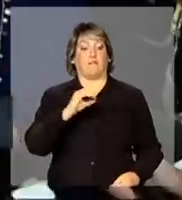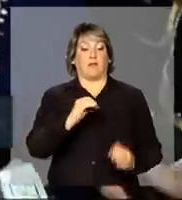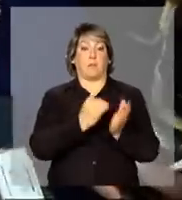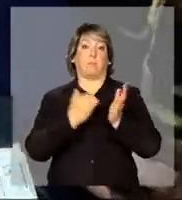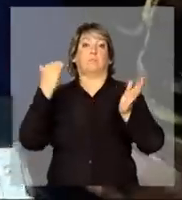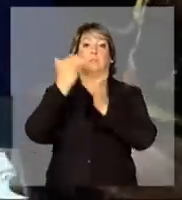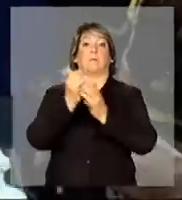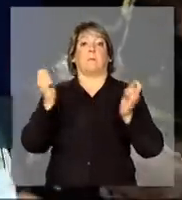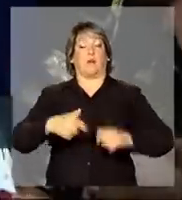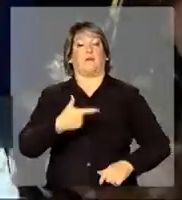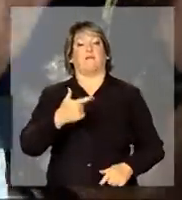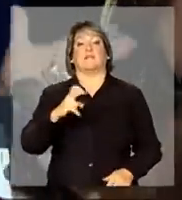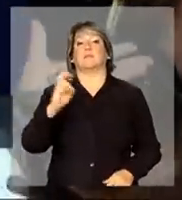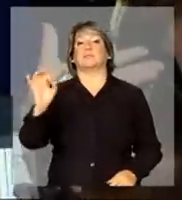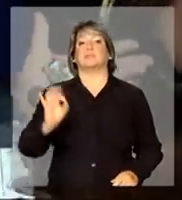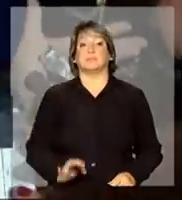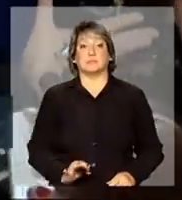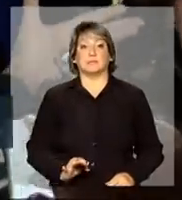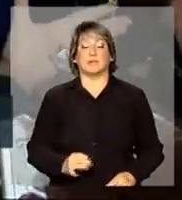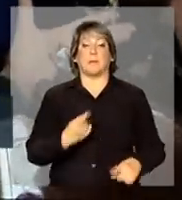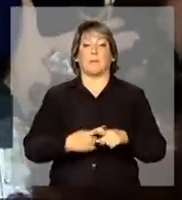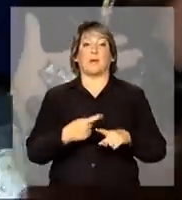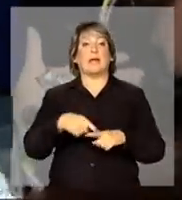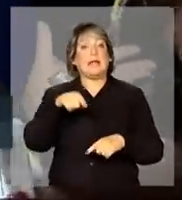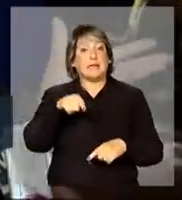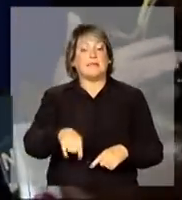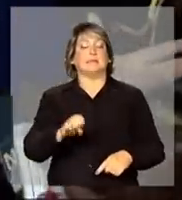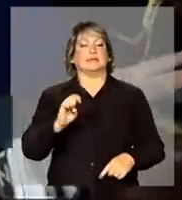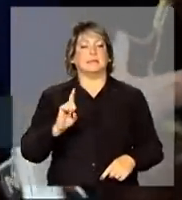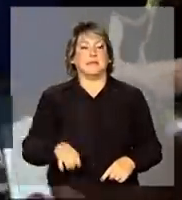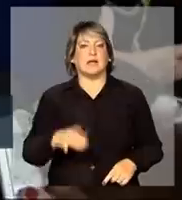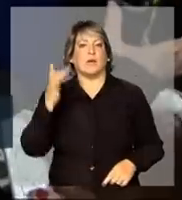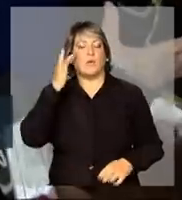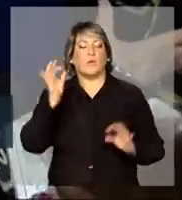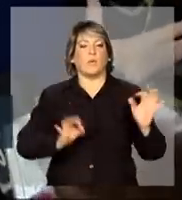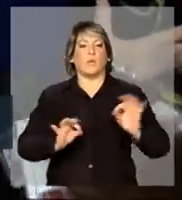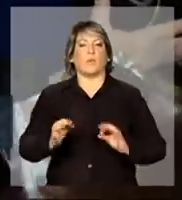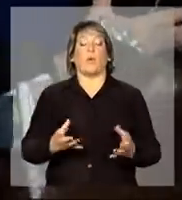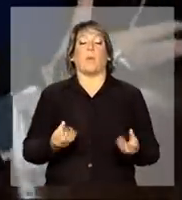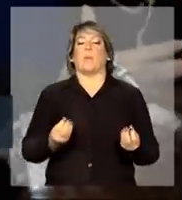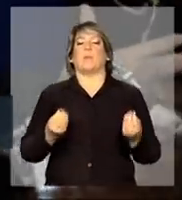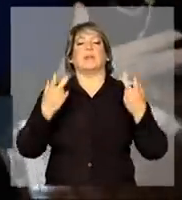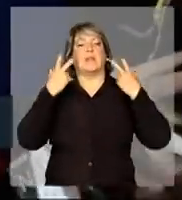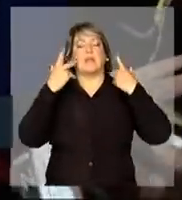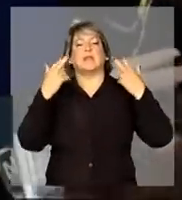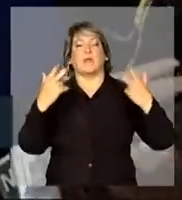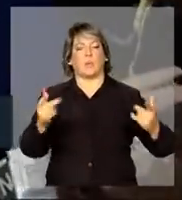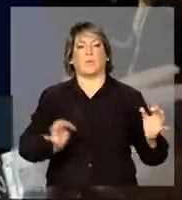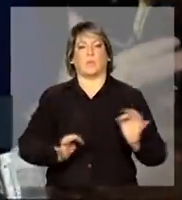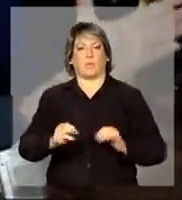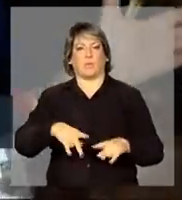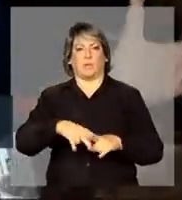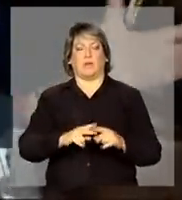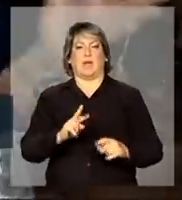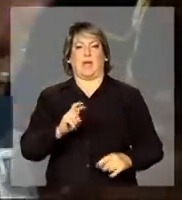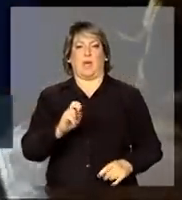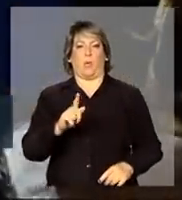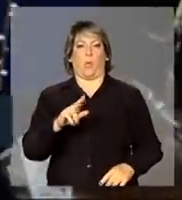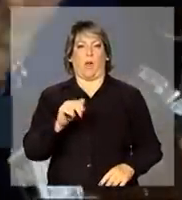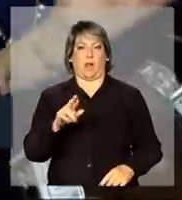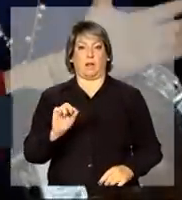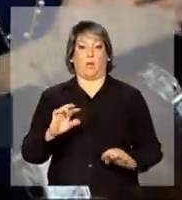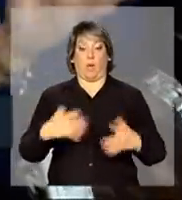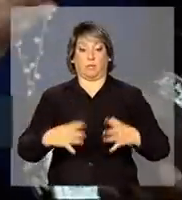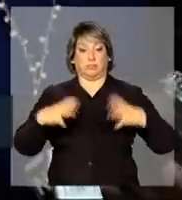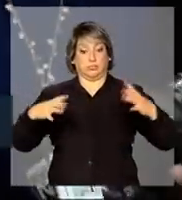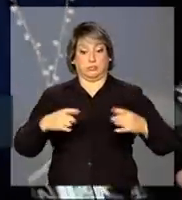ir para 25%. Porque esse é um mecanismo também muito tranquilo de regulação. Quando aumenta a